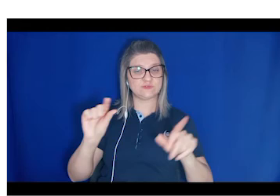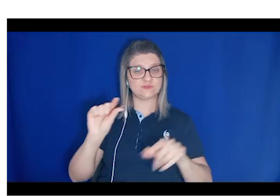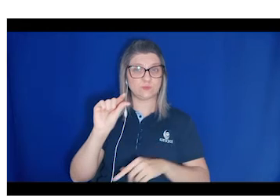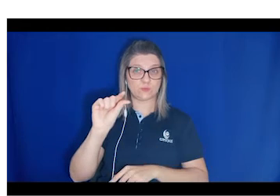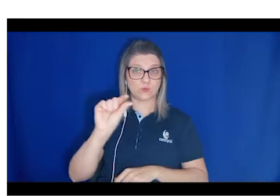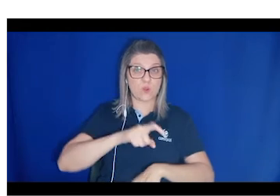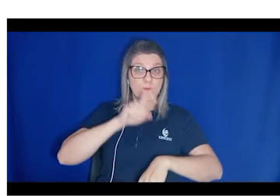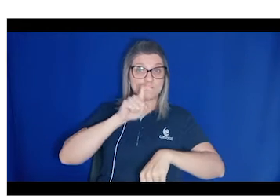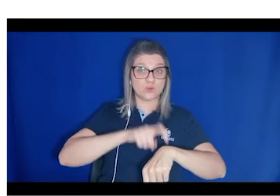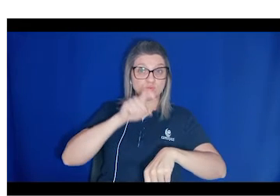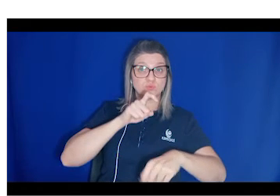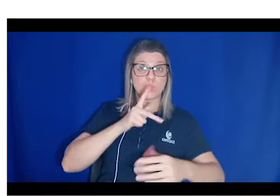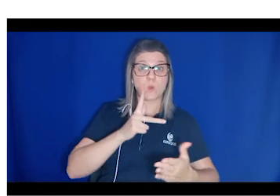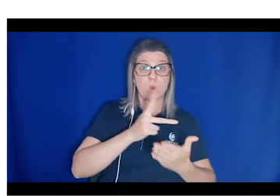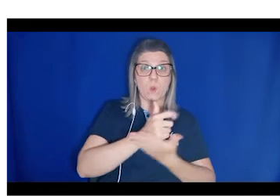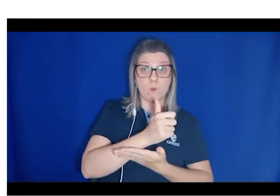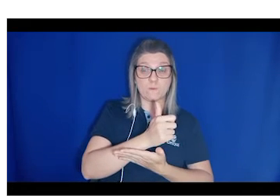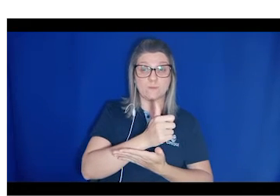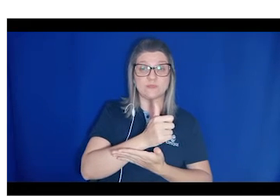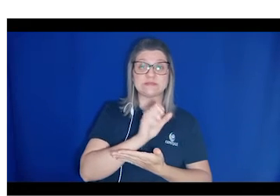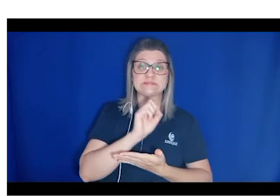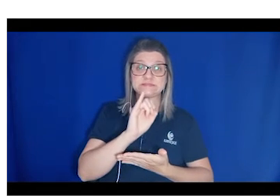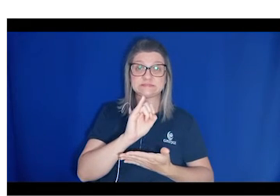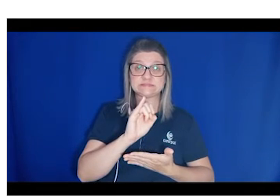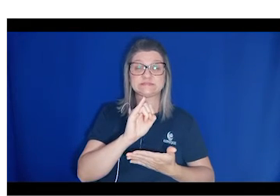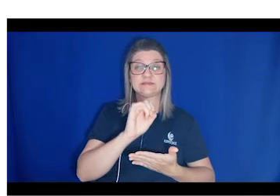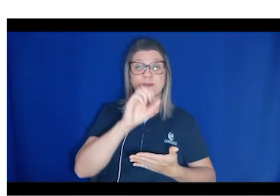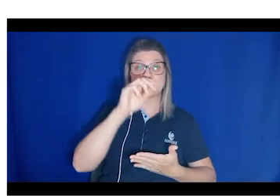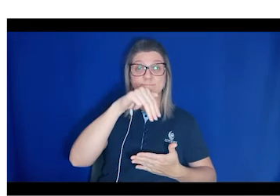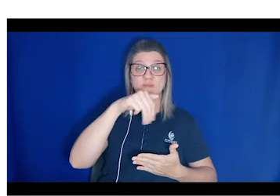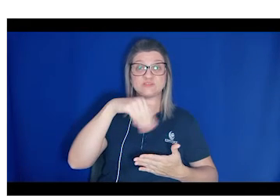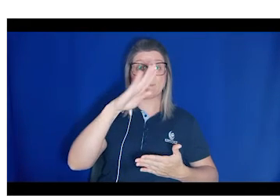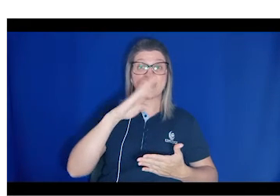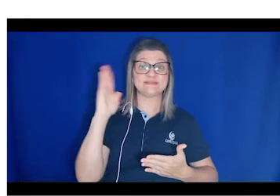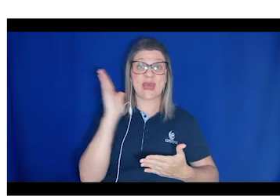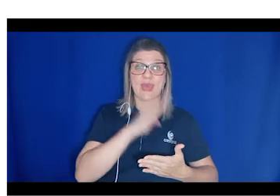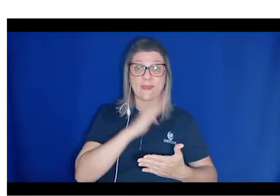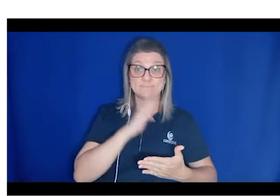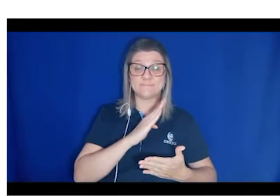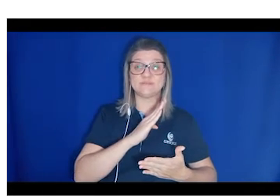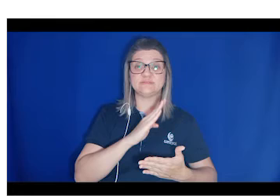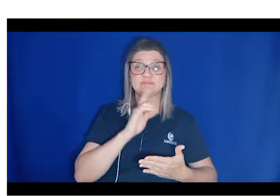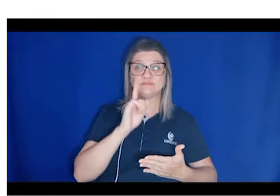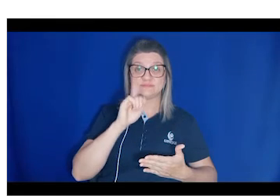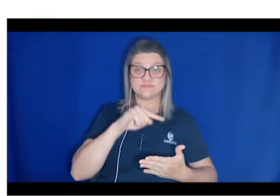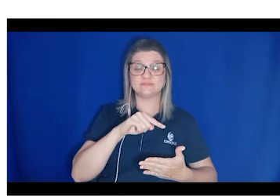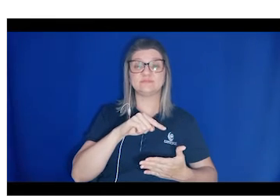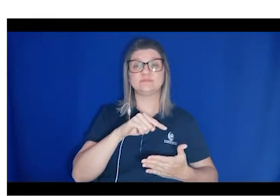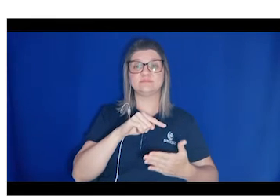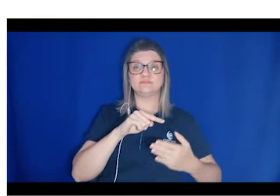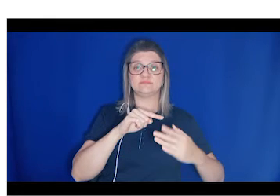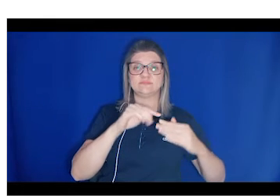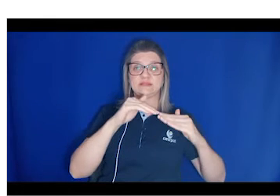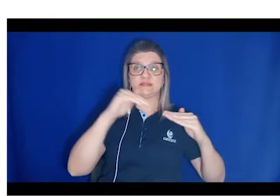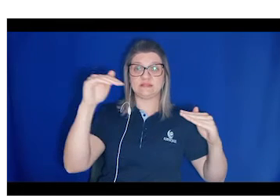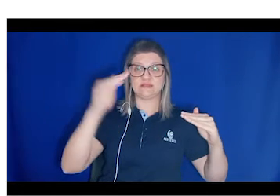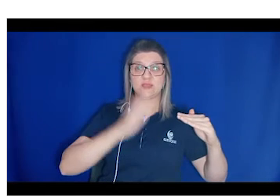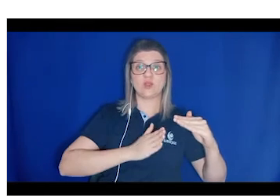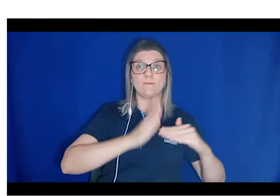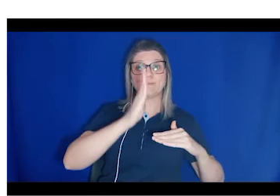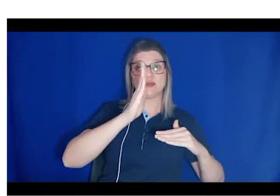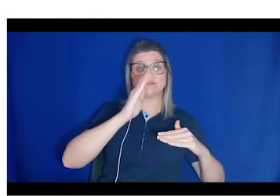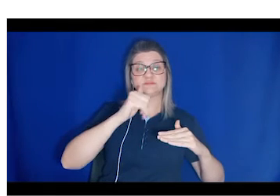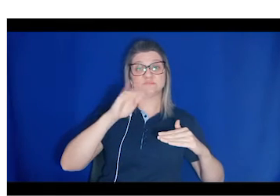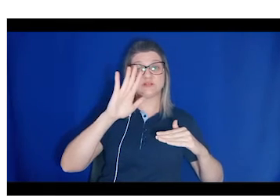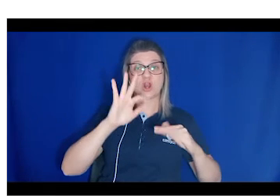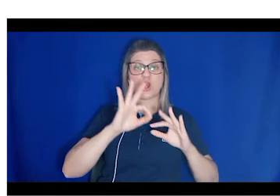Então, ponto de compra, sempre que a média mais rápida, a curta, que é a 9, como eu falava para vocês, cruzar a mais longa para cima. No